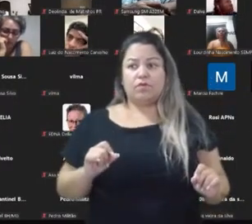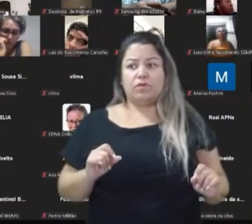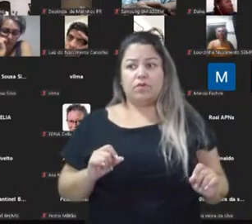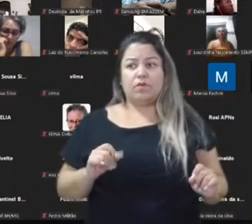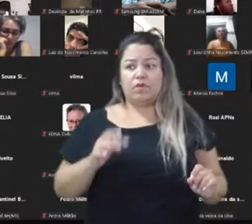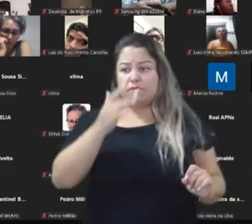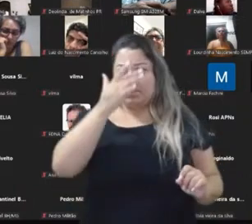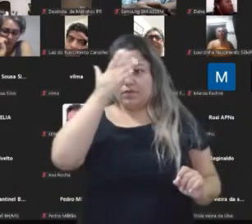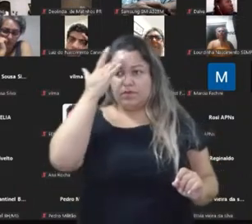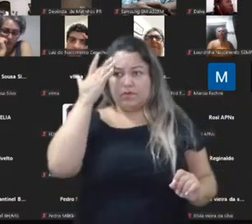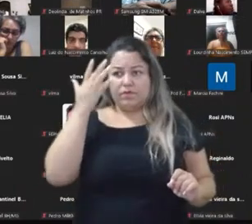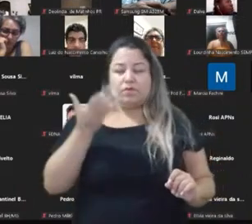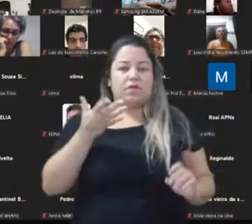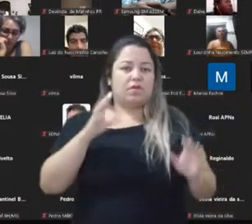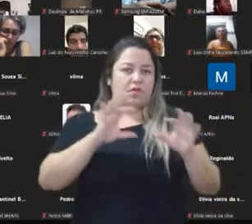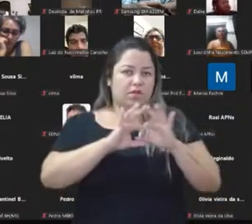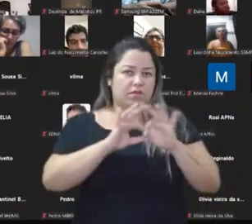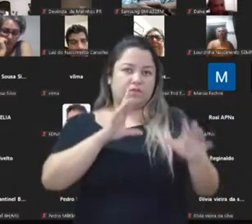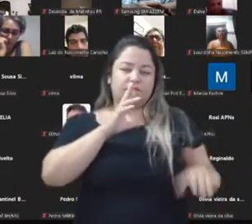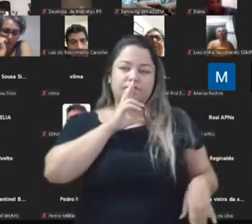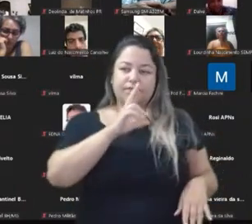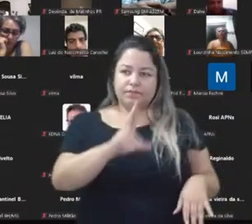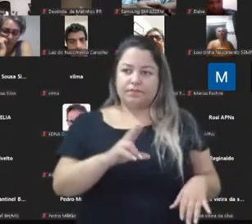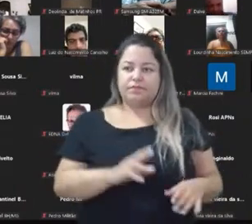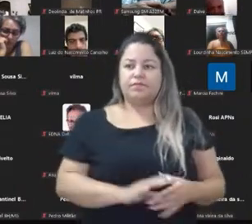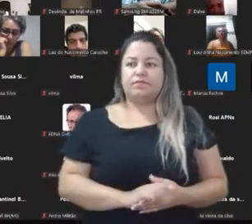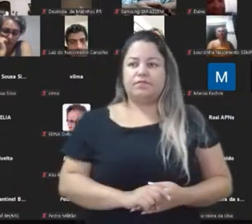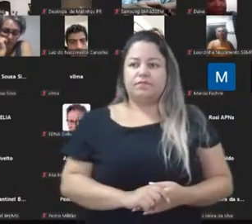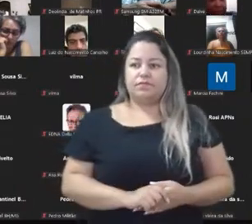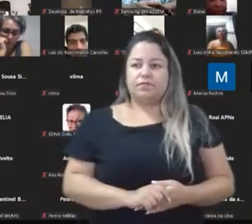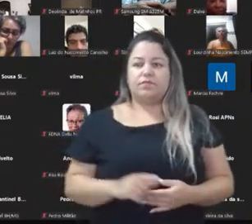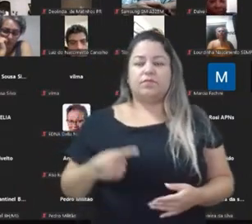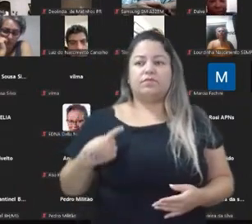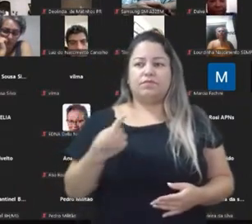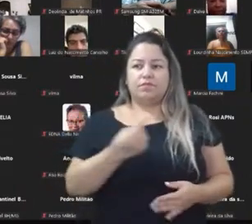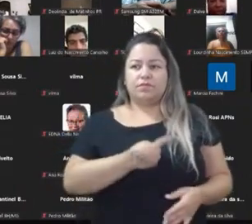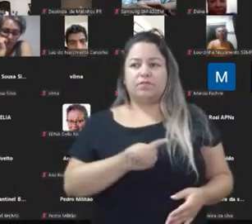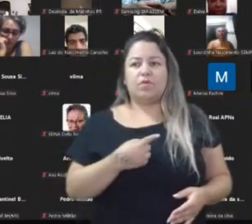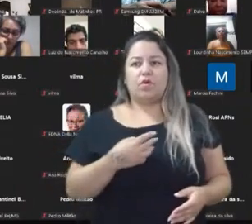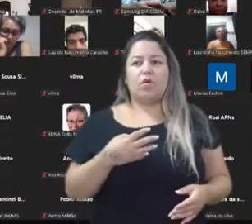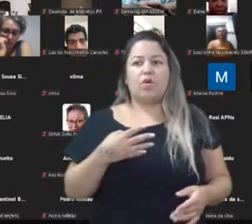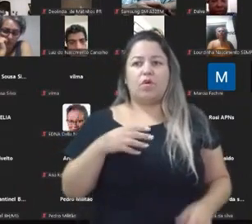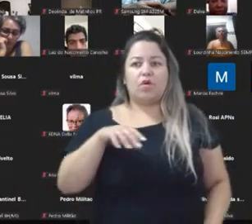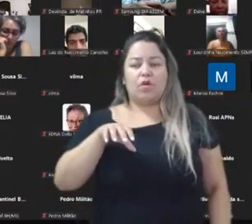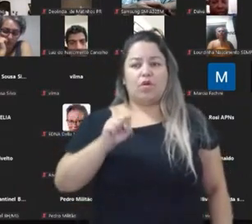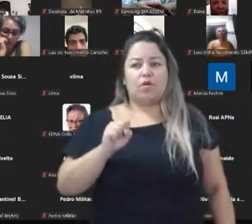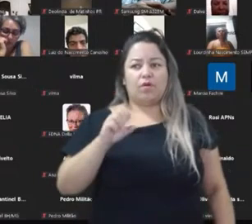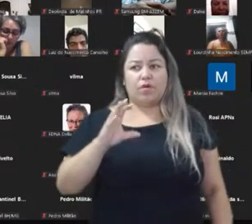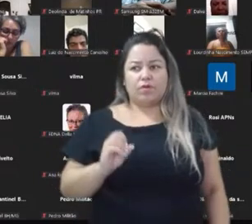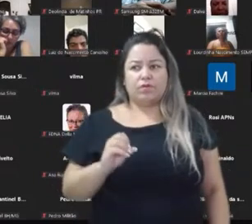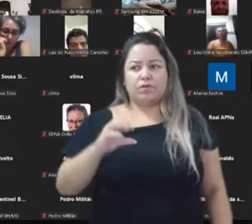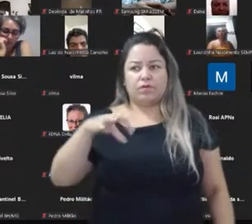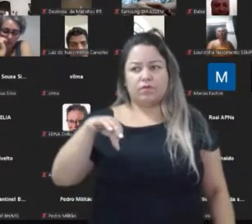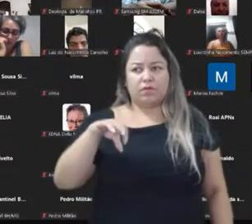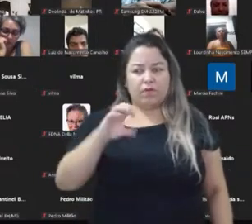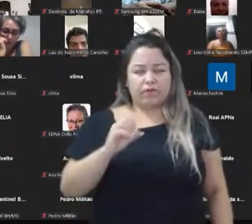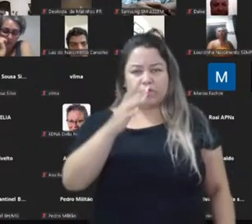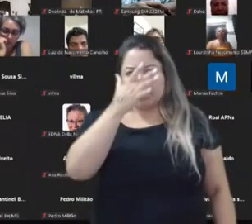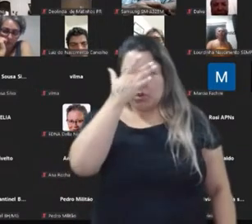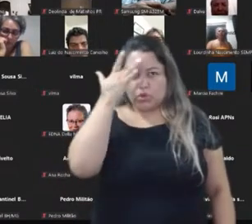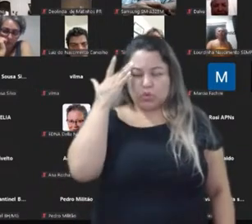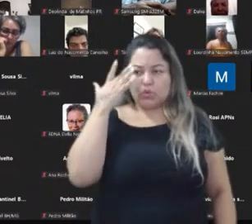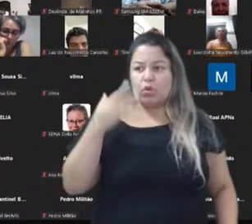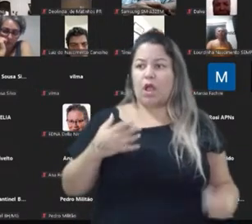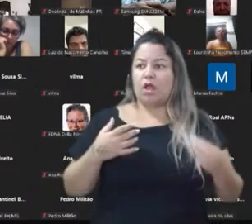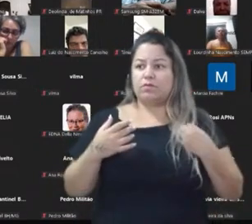responder estejam à vontade Tá bom a gente tá vendo que nós estamos com quase 80 90 pessoas aqui presencial